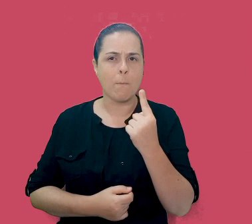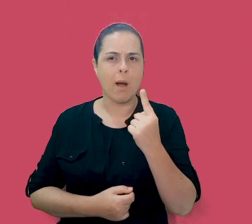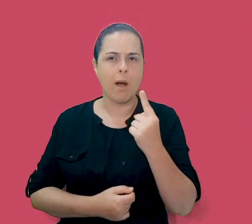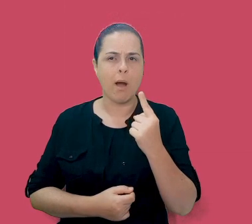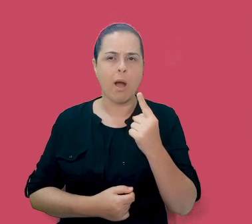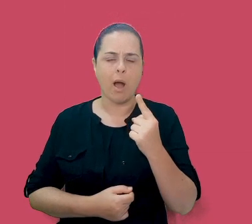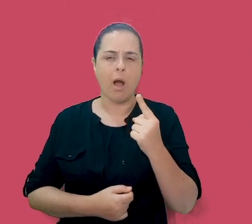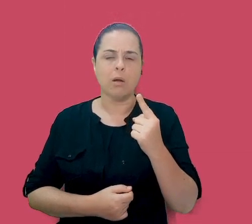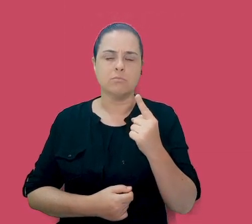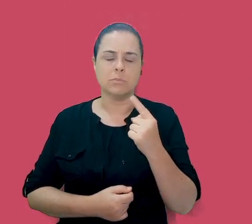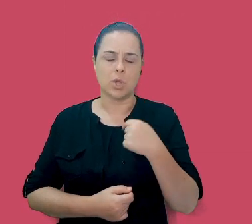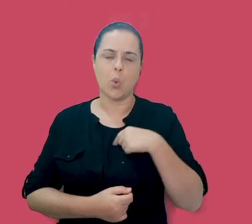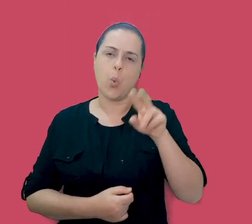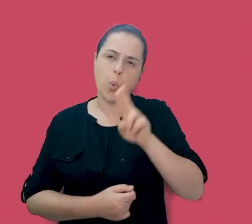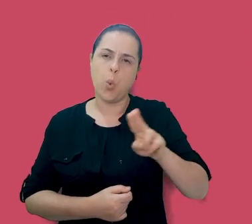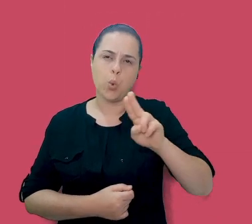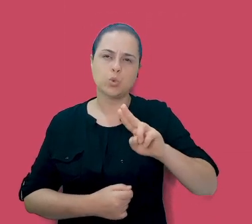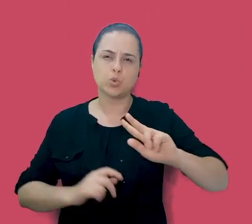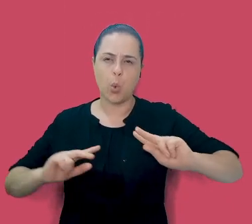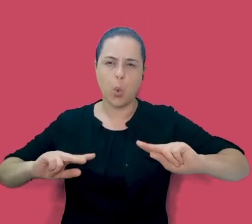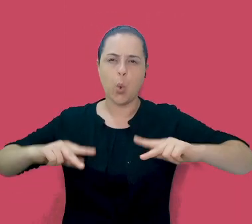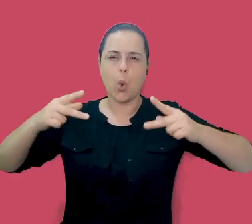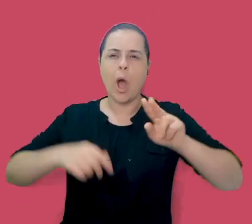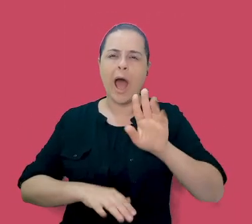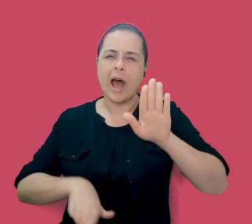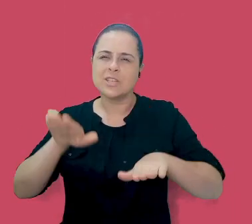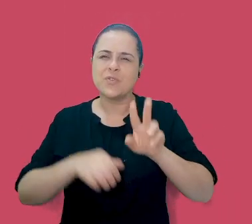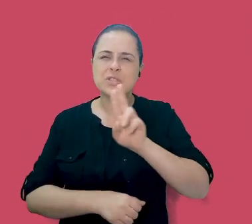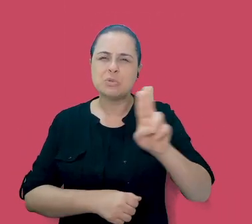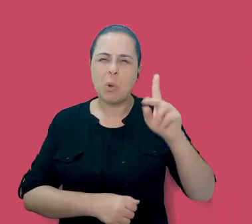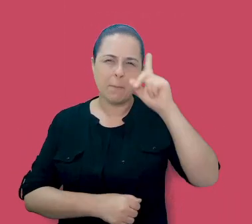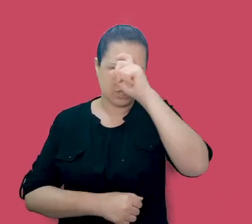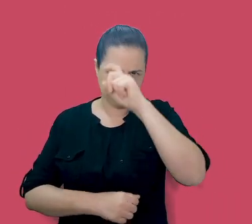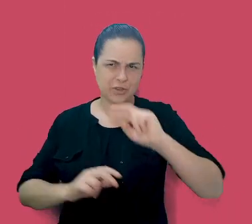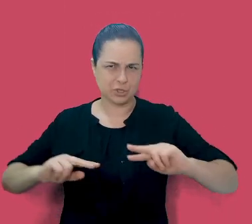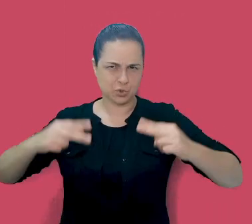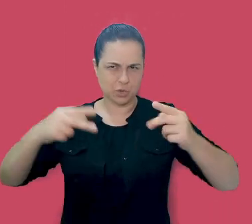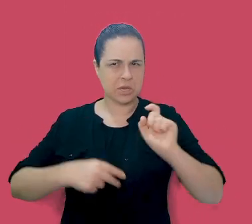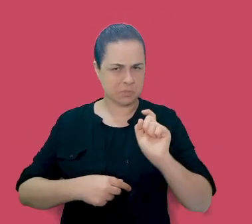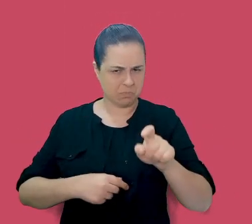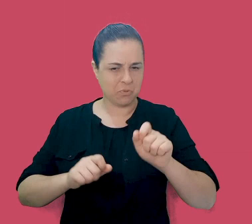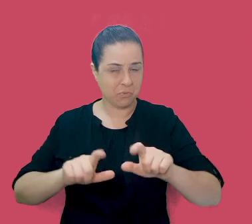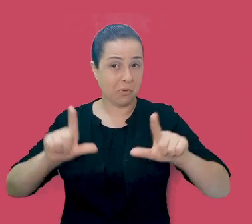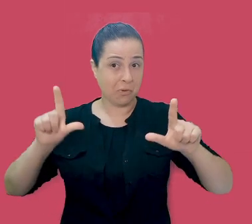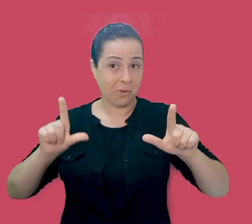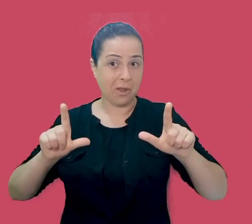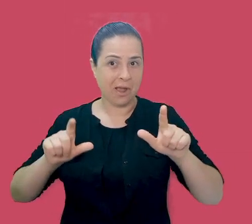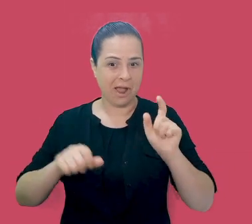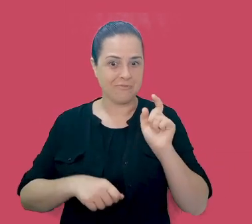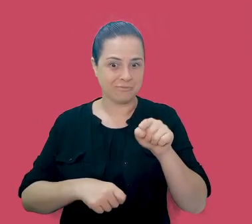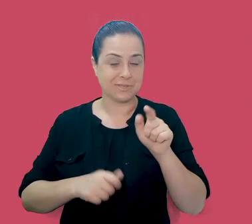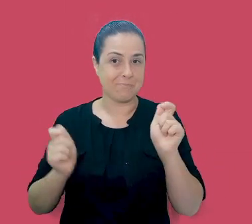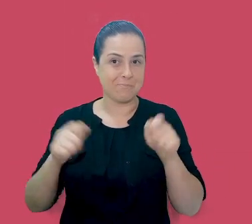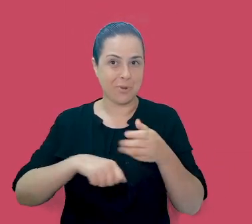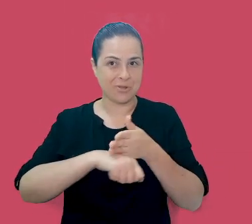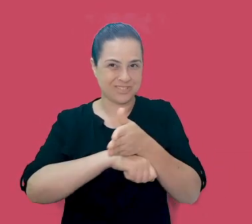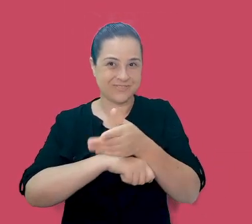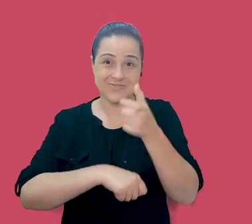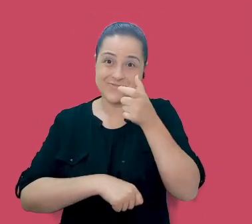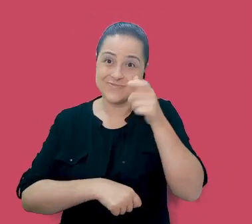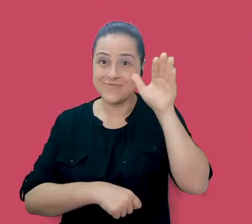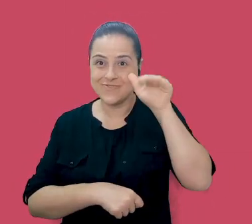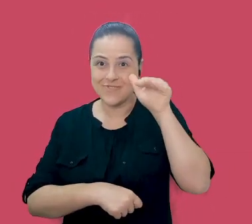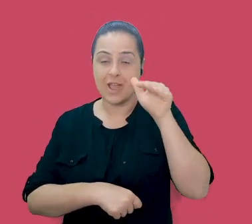Eu vou deixar todos esses nomes difíceis com links aqui embaixo também para quem está nos assistindo. E tem essas duas diferenças, né,